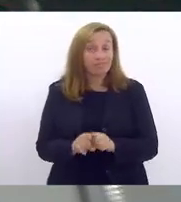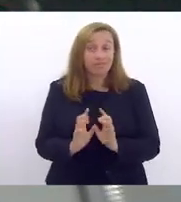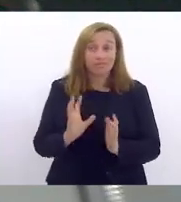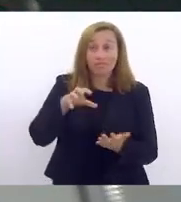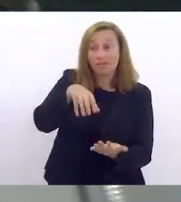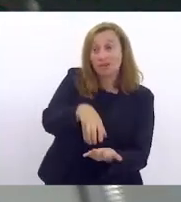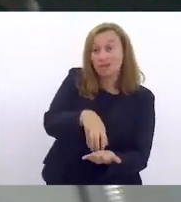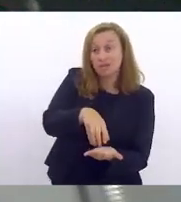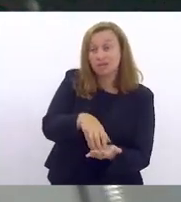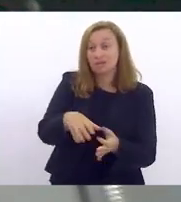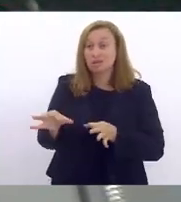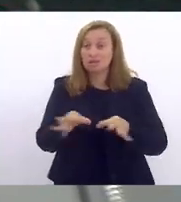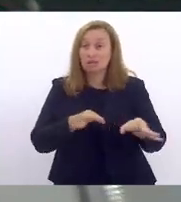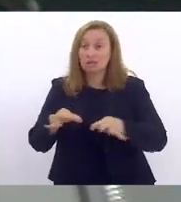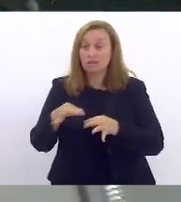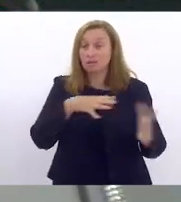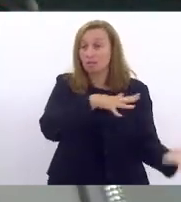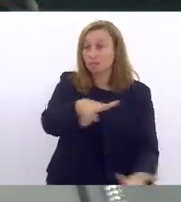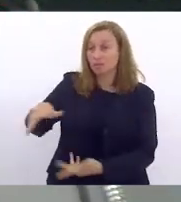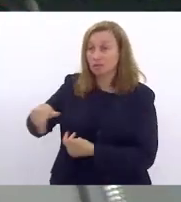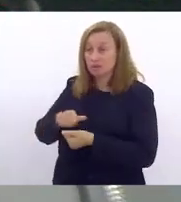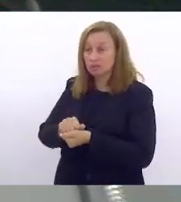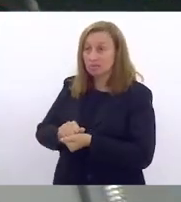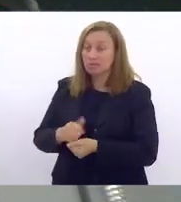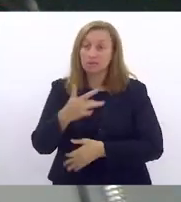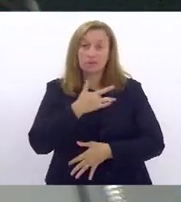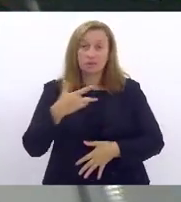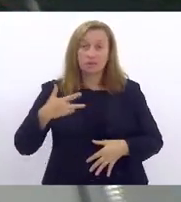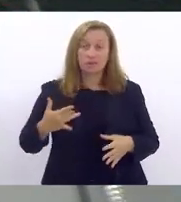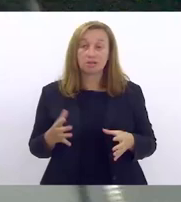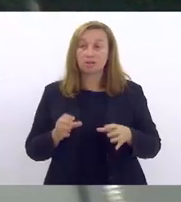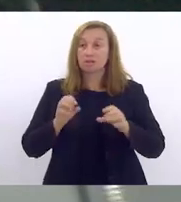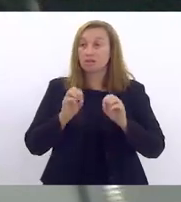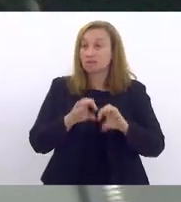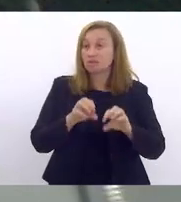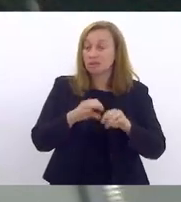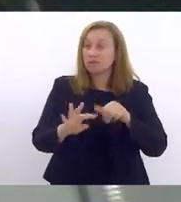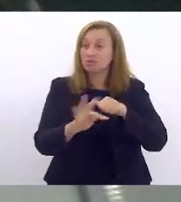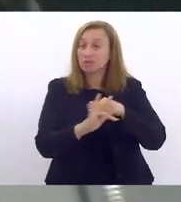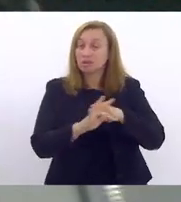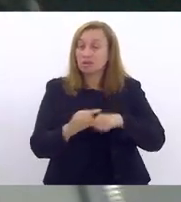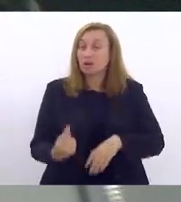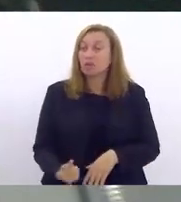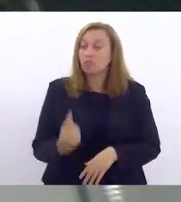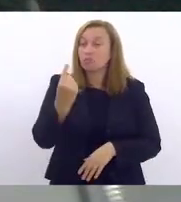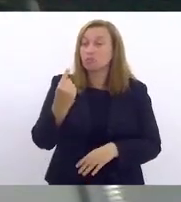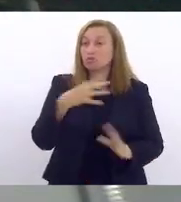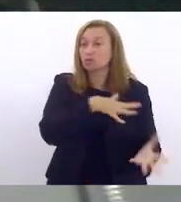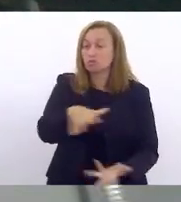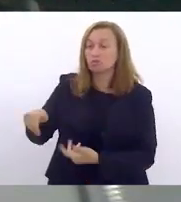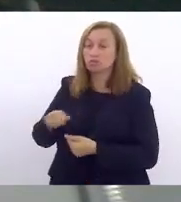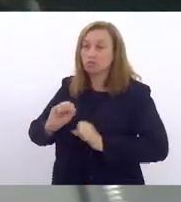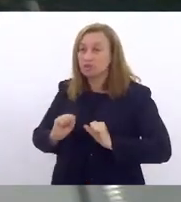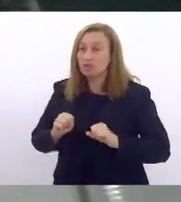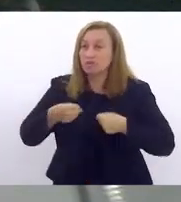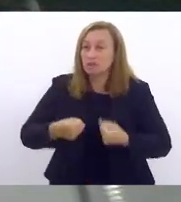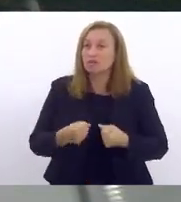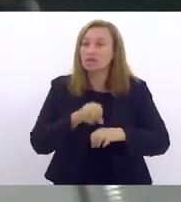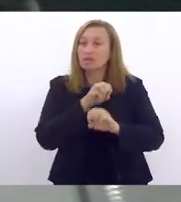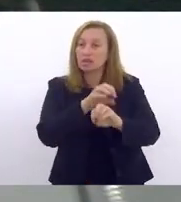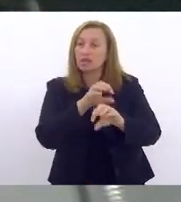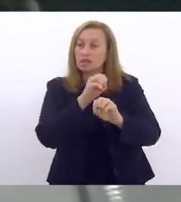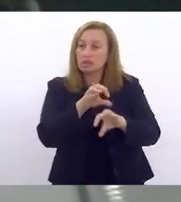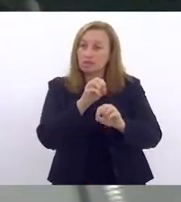da Organização Mundial de Saúde para a Educação de Técnicos. É o único no mundo que se dedica única e exclusivamente à